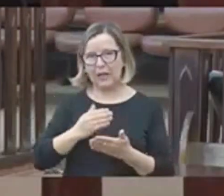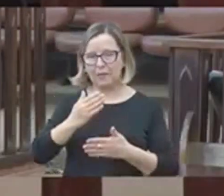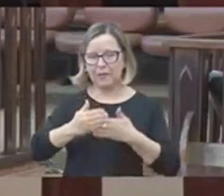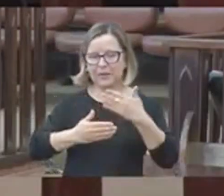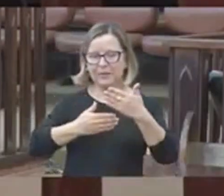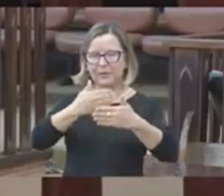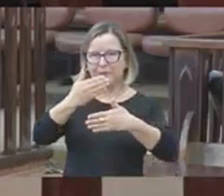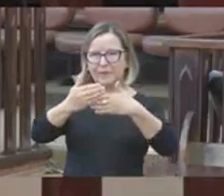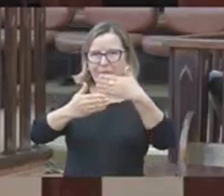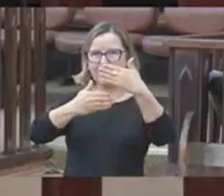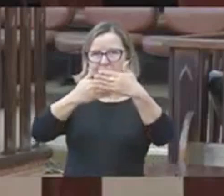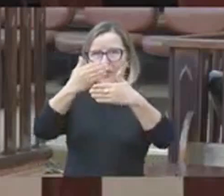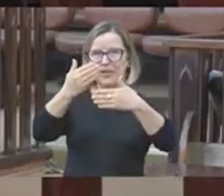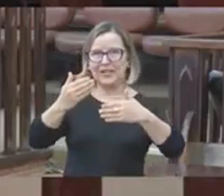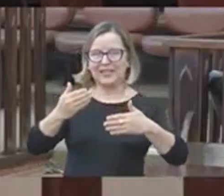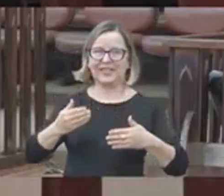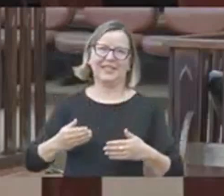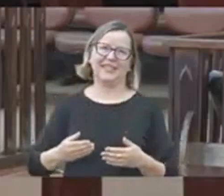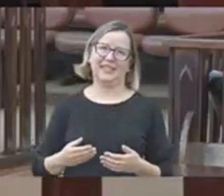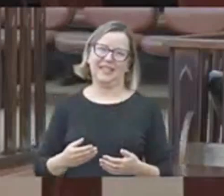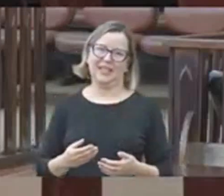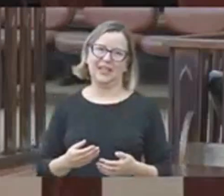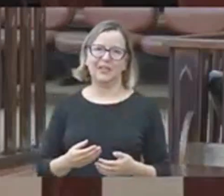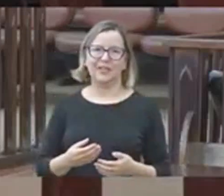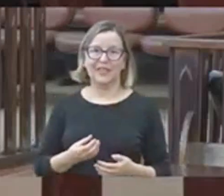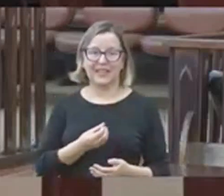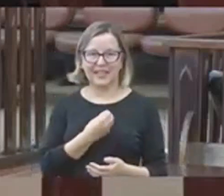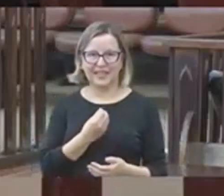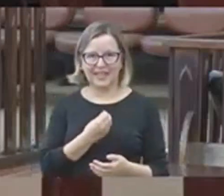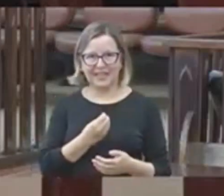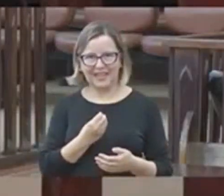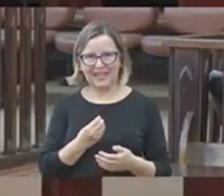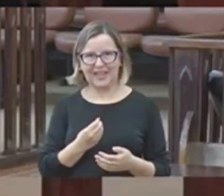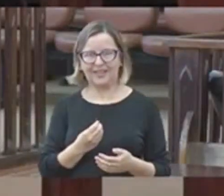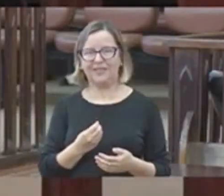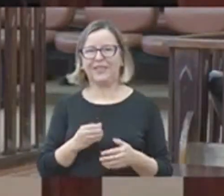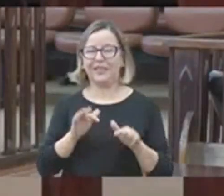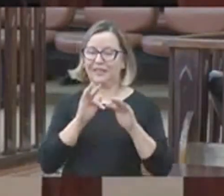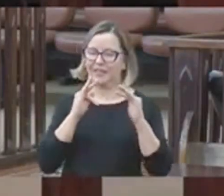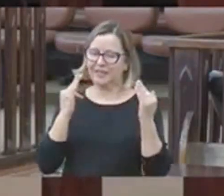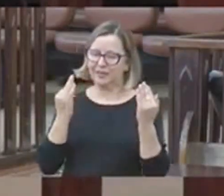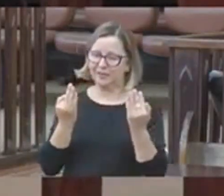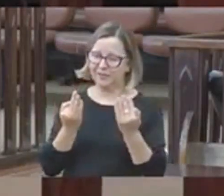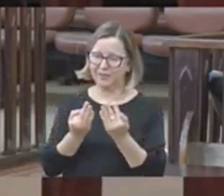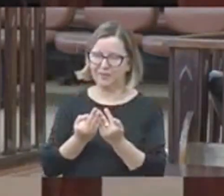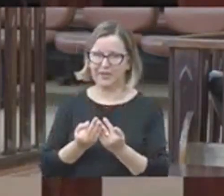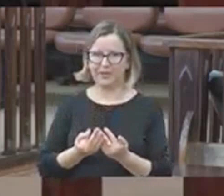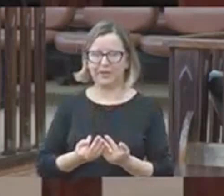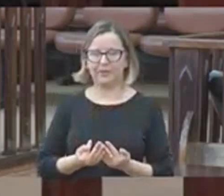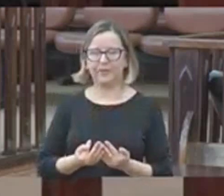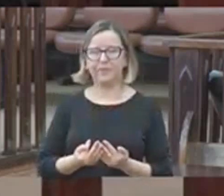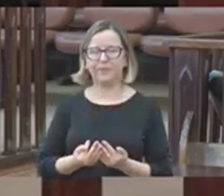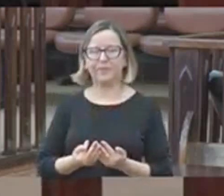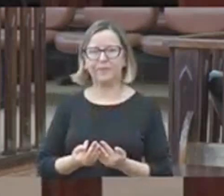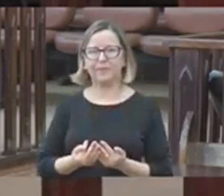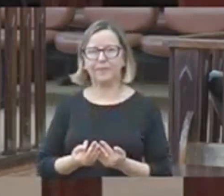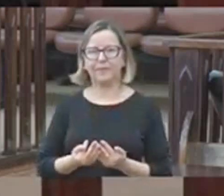restauração. Na verdade, todo lar que ainda não foi construído e estabelecido por